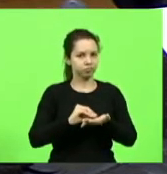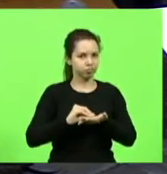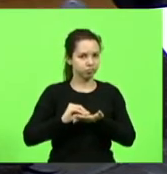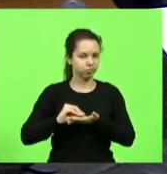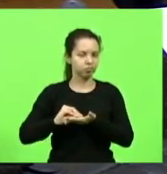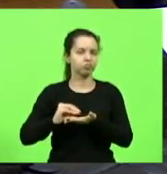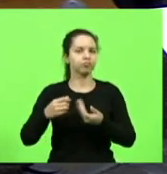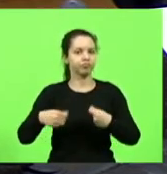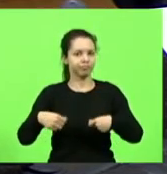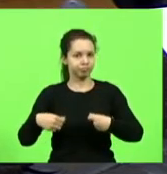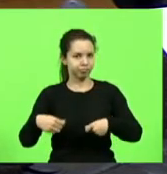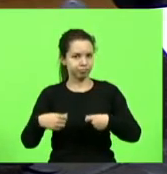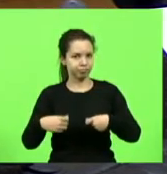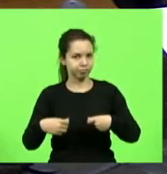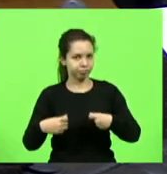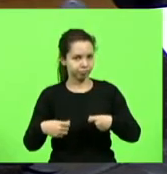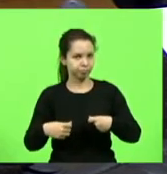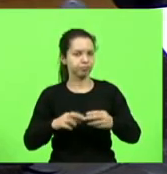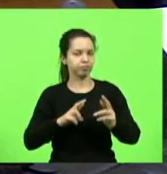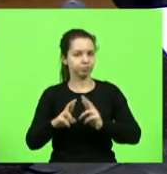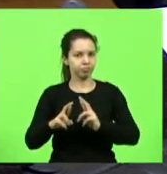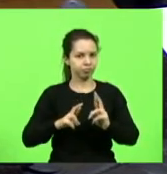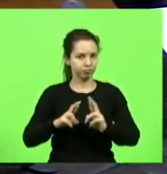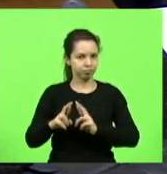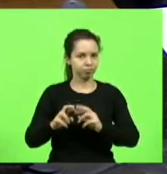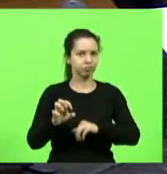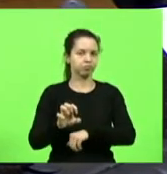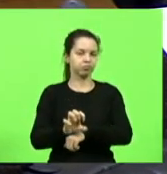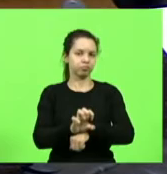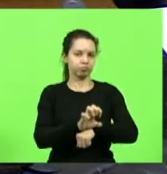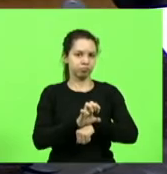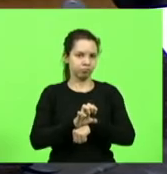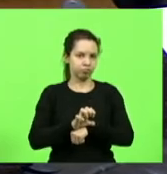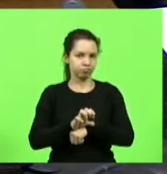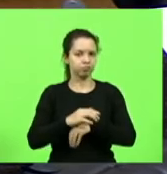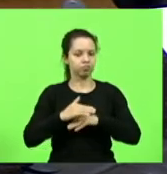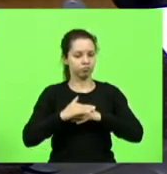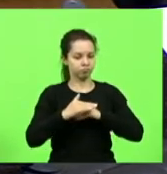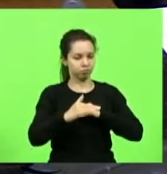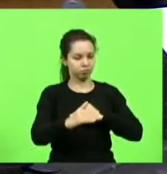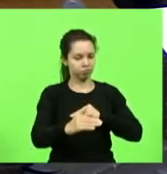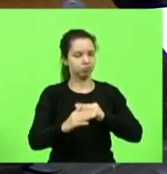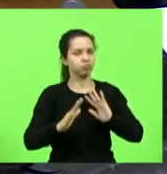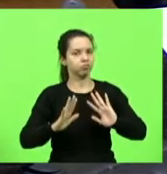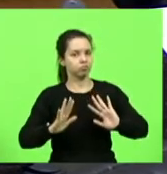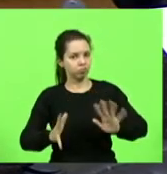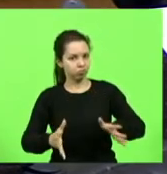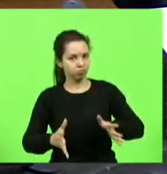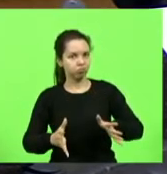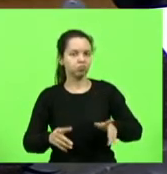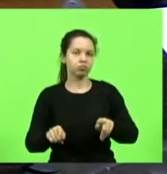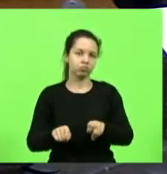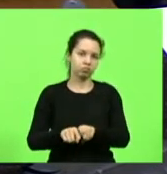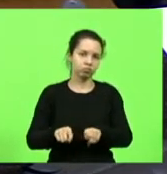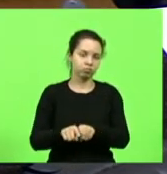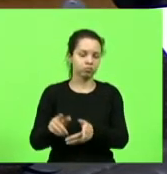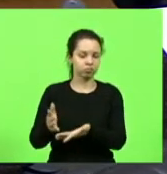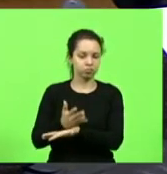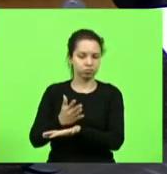estaduais, sendo elas já pavimentadas e sendo elas de chão